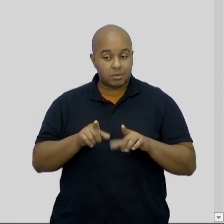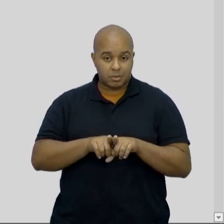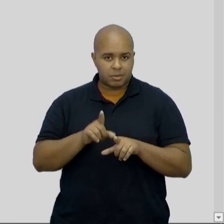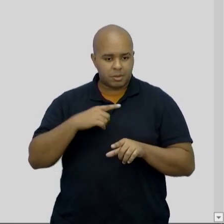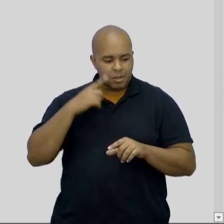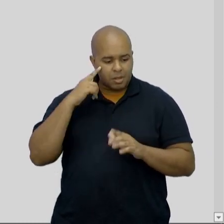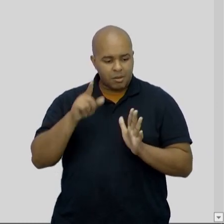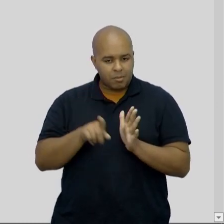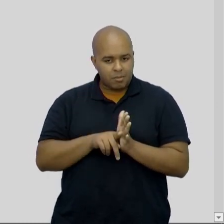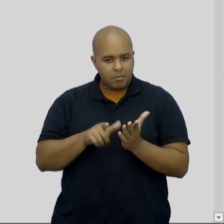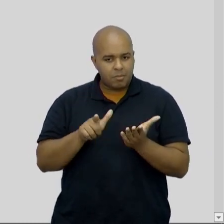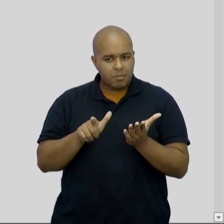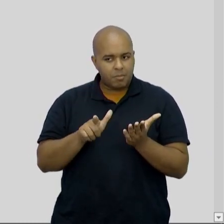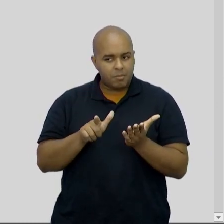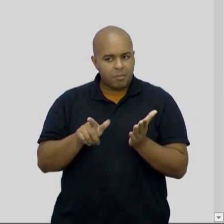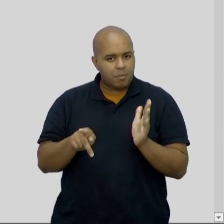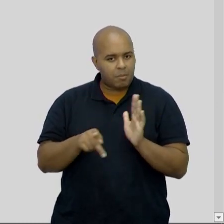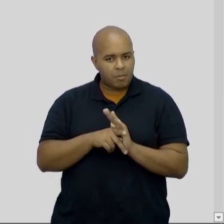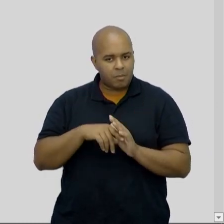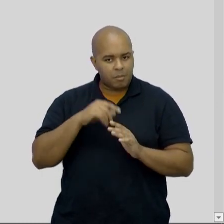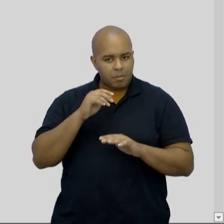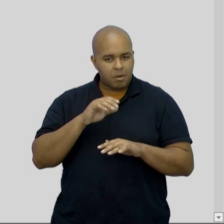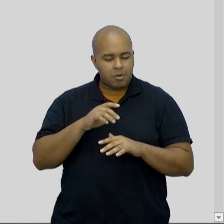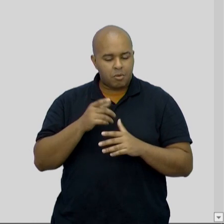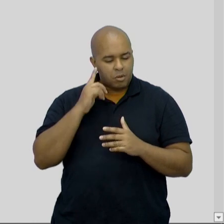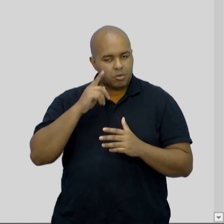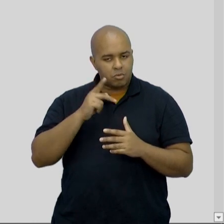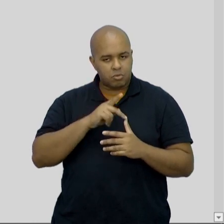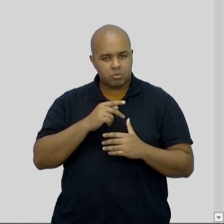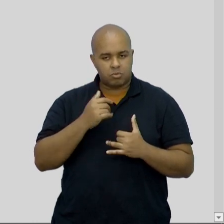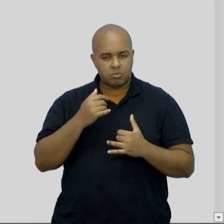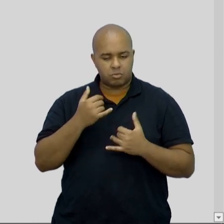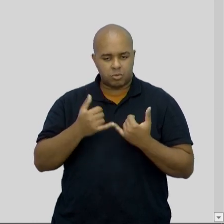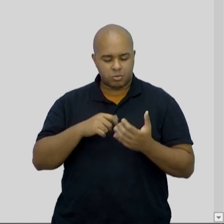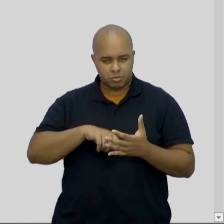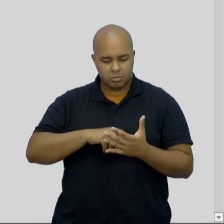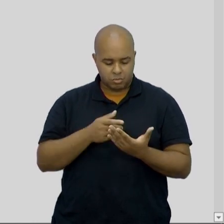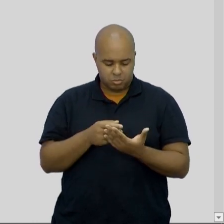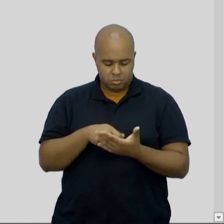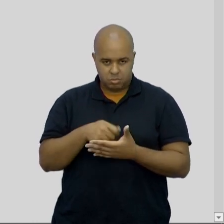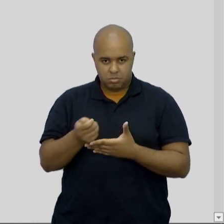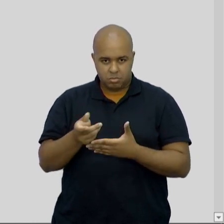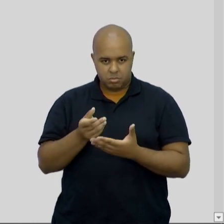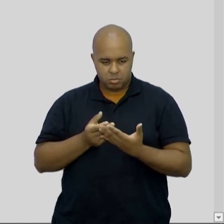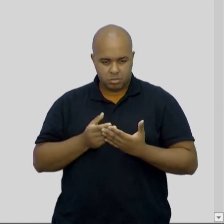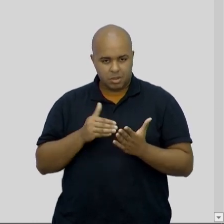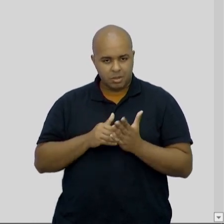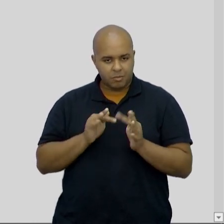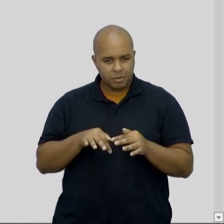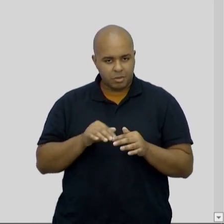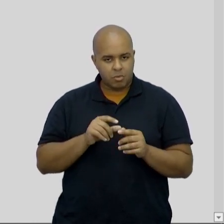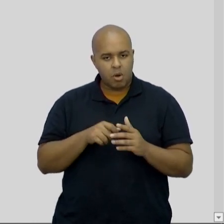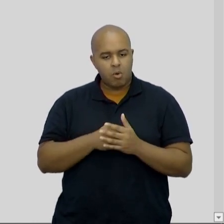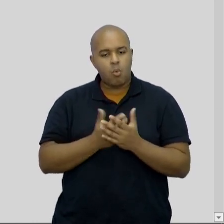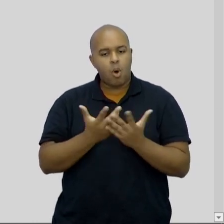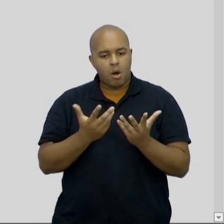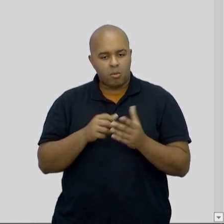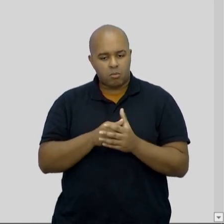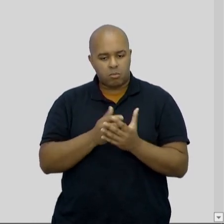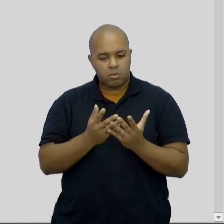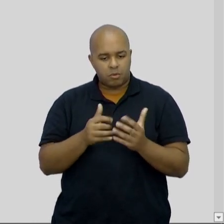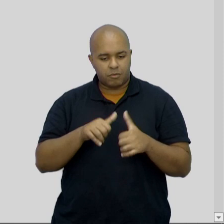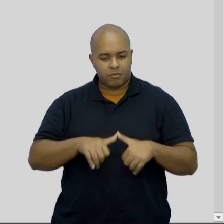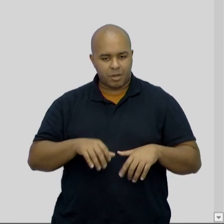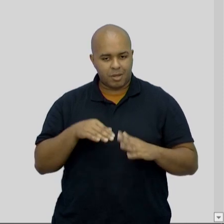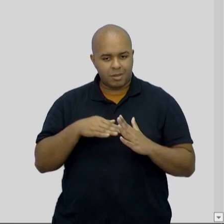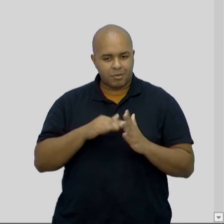inclusive até a própria mão do jogador, ou seja, as cartas que vão ficar na mão do jogador até o final da partida. Então é interessante fazer uso